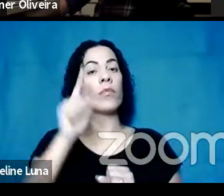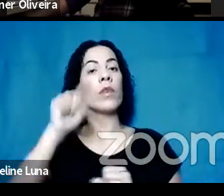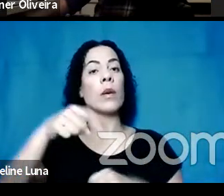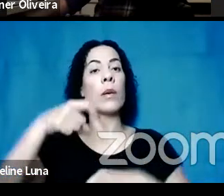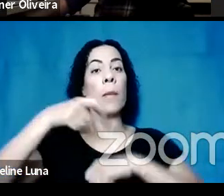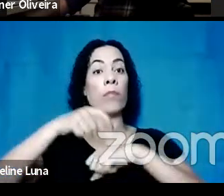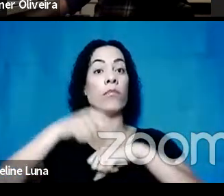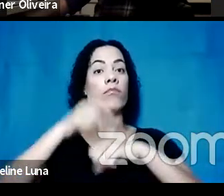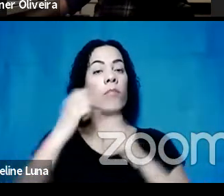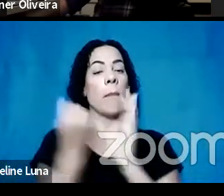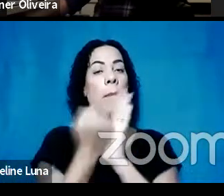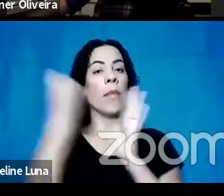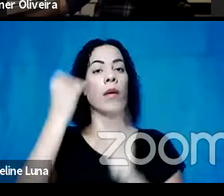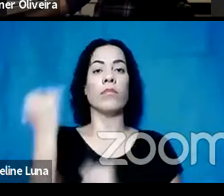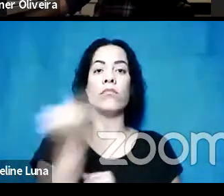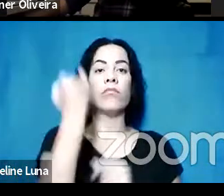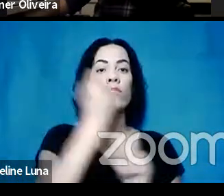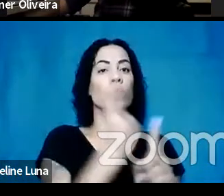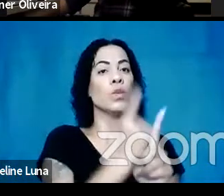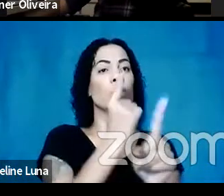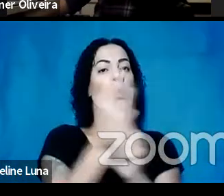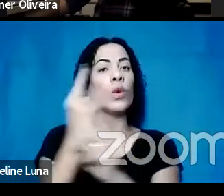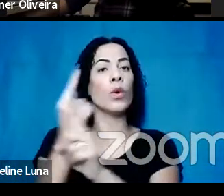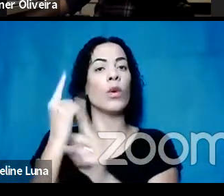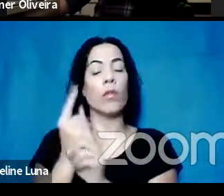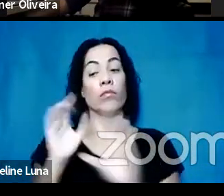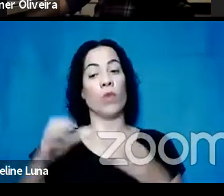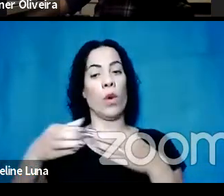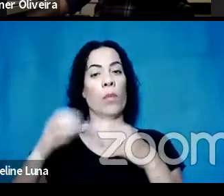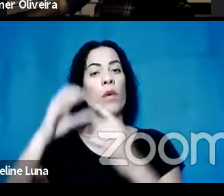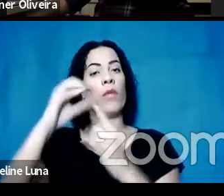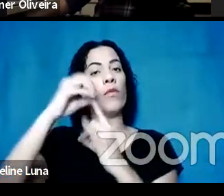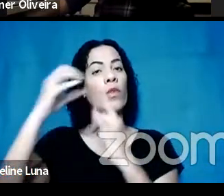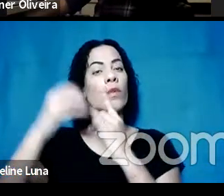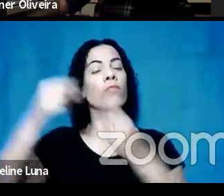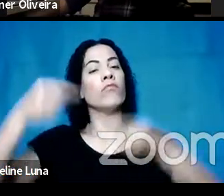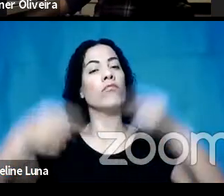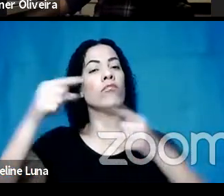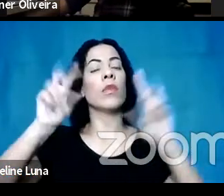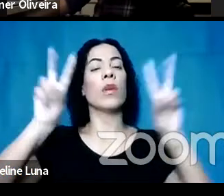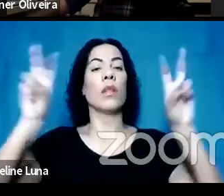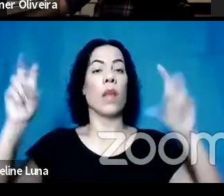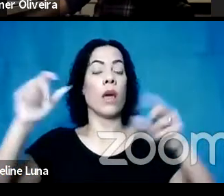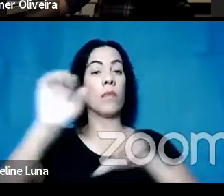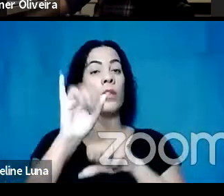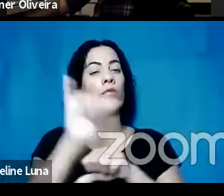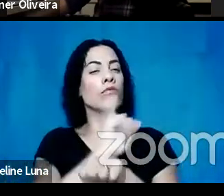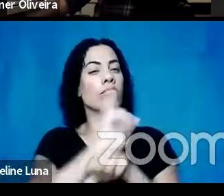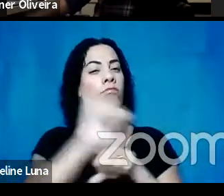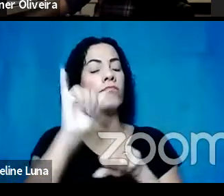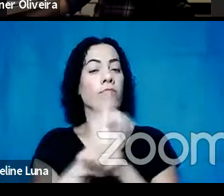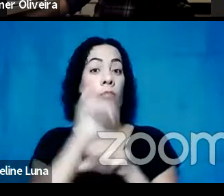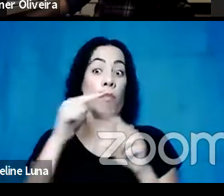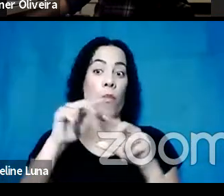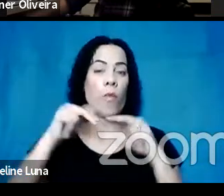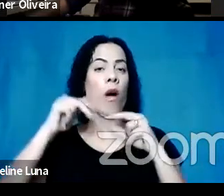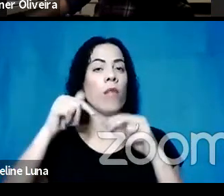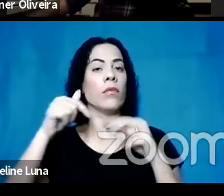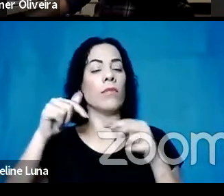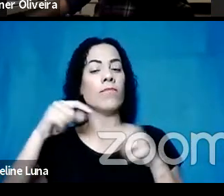momentos importantes de encontro da comunidade da Fiocruz para discutir temas estratégicos nesse contexto